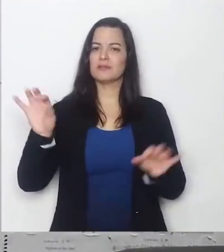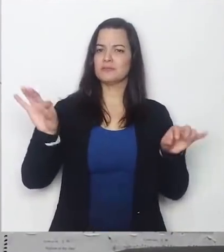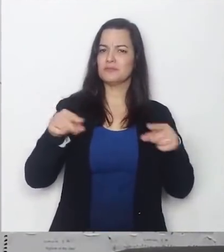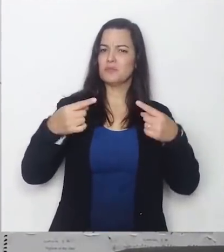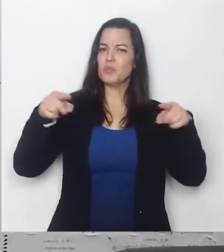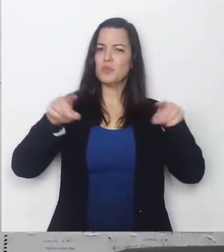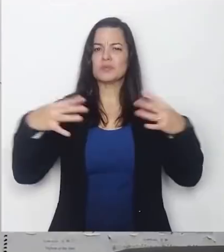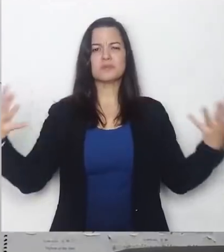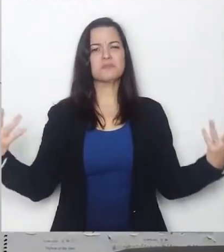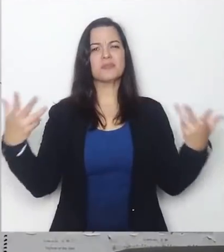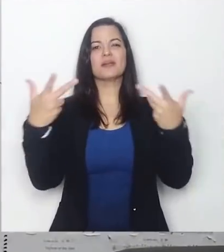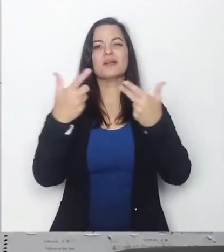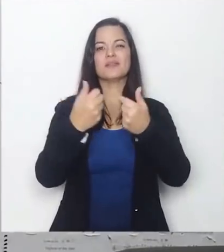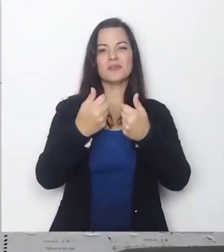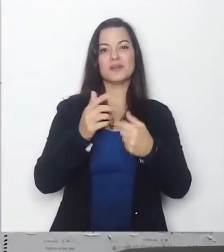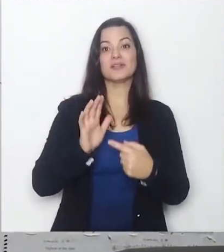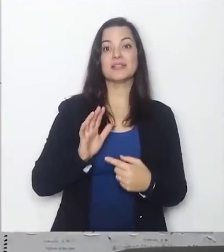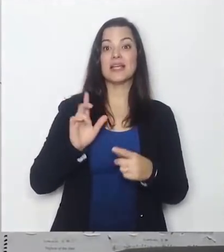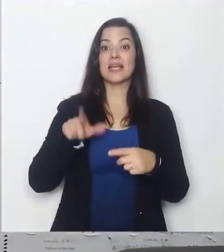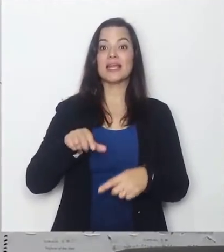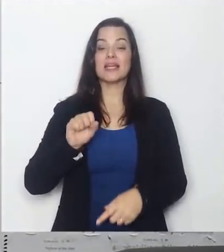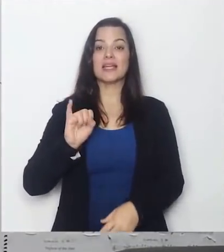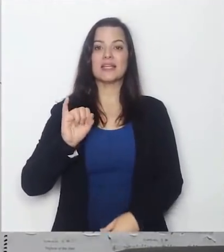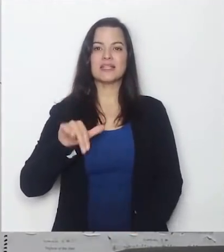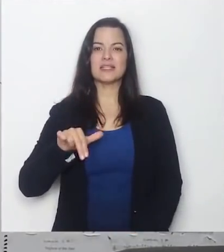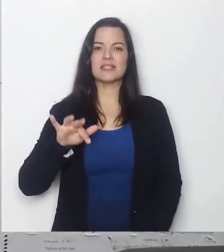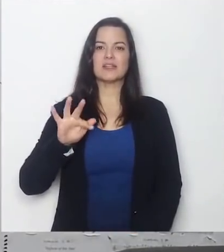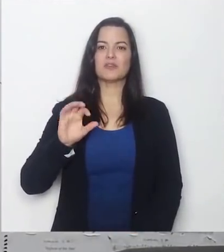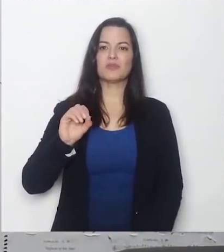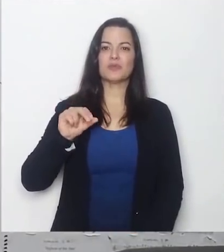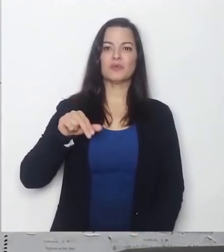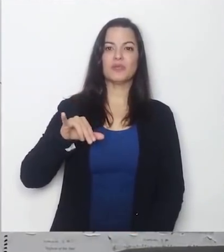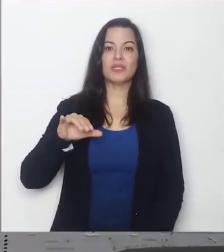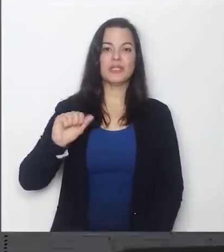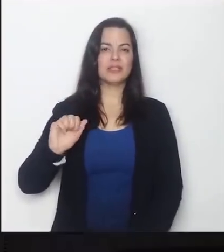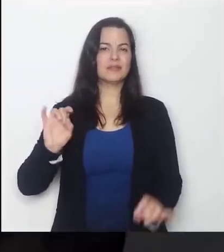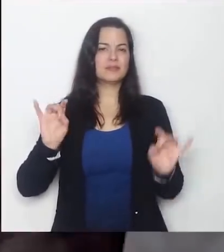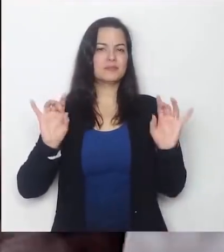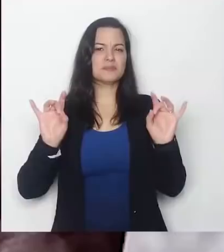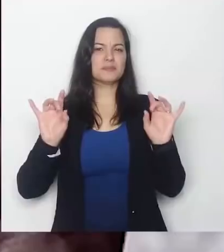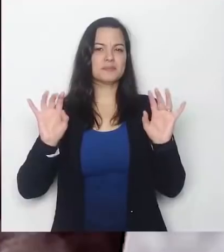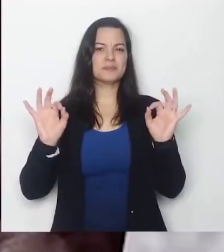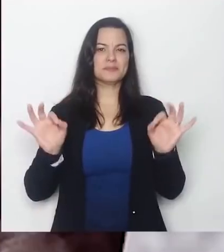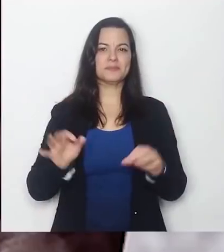música maravilhosa, uma sinfonia de Gustav Mahler.